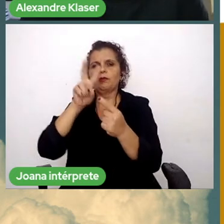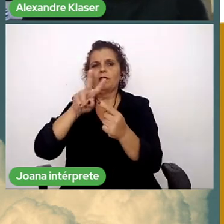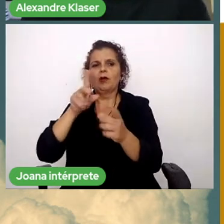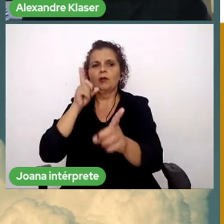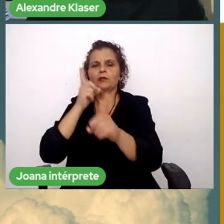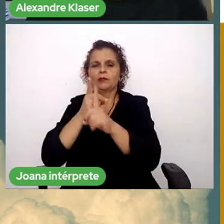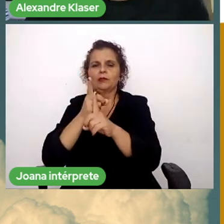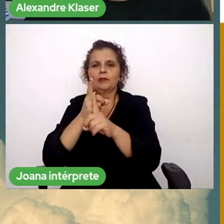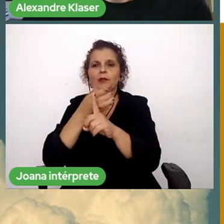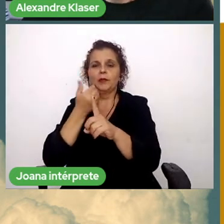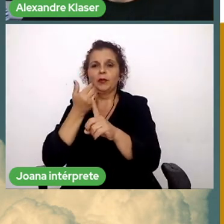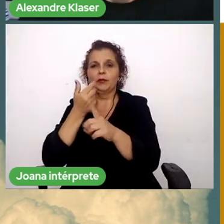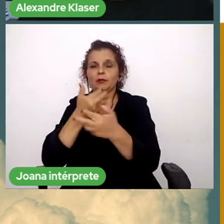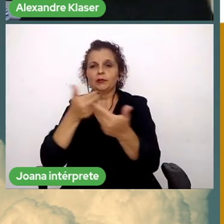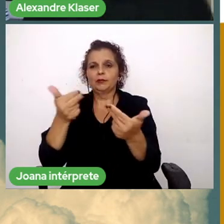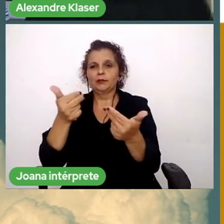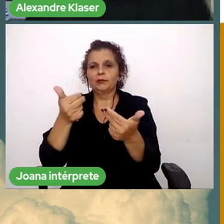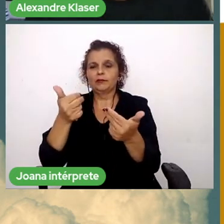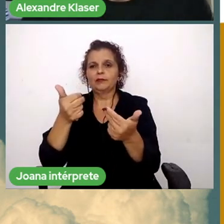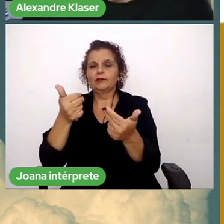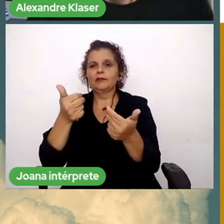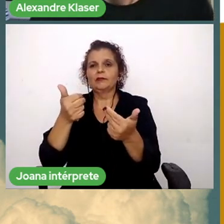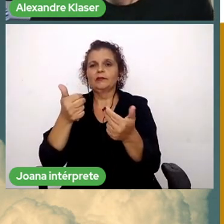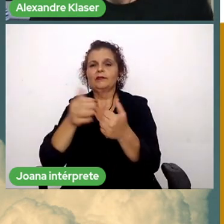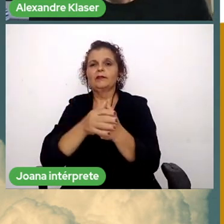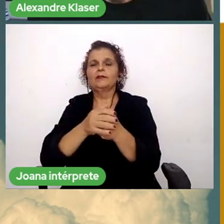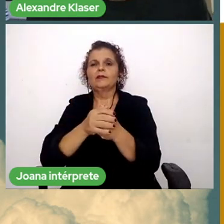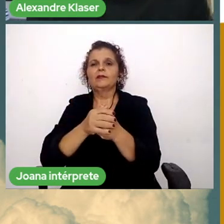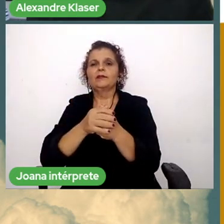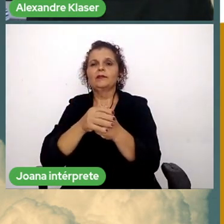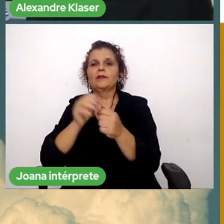coisa. Essa é a melhor coisa que a gente pode fazer.